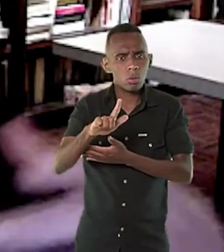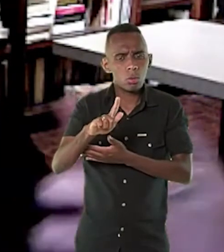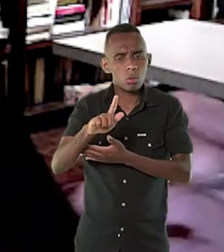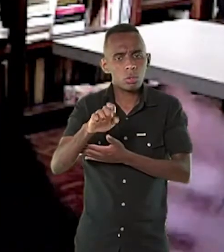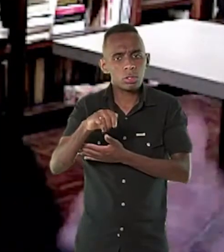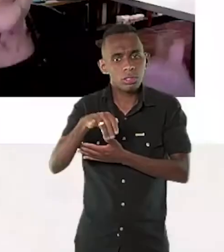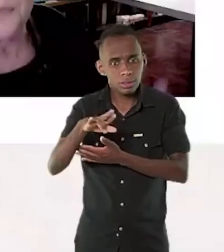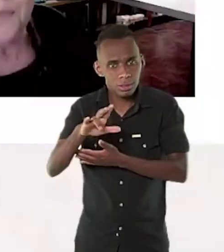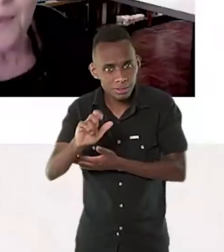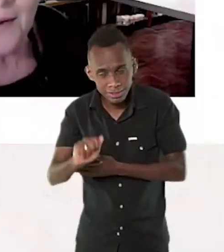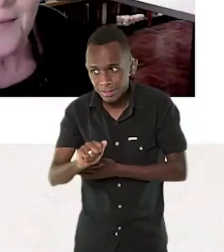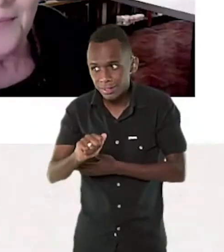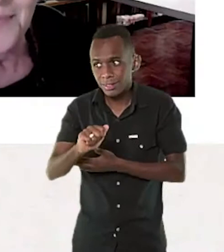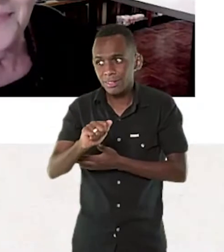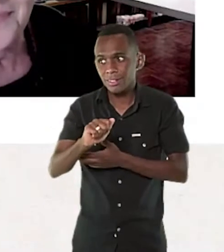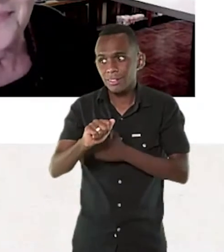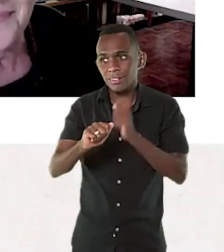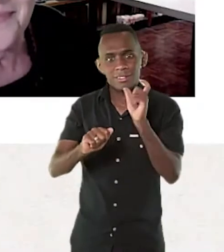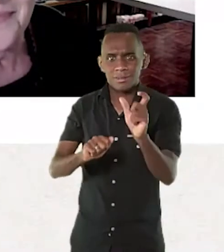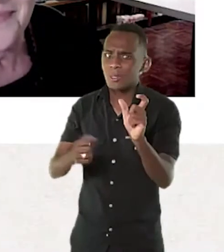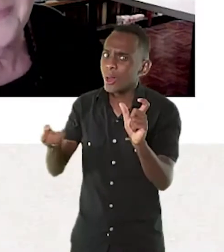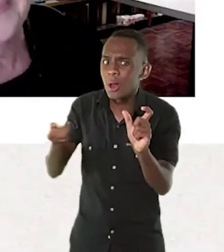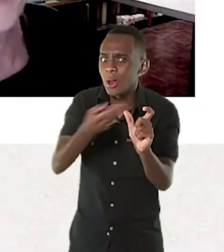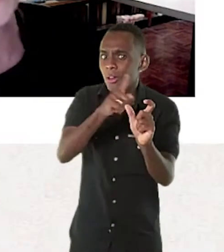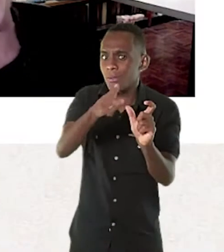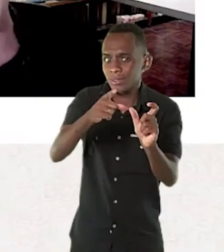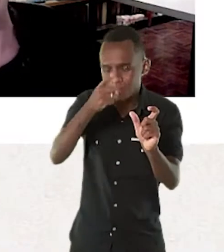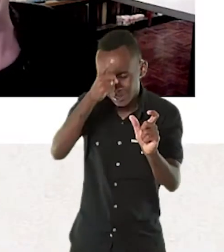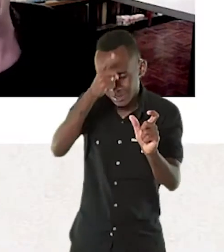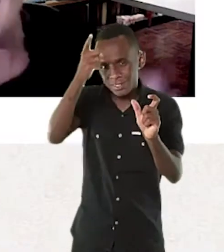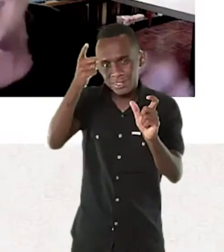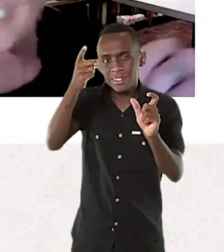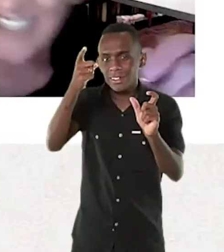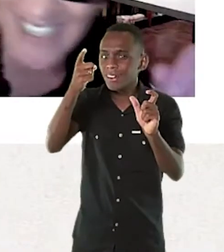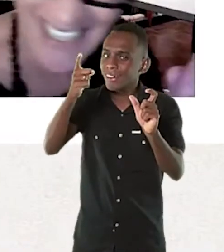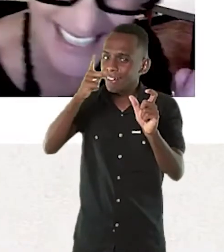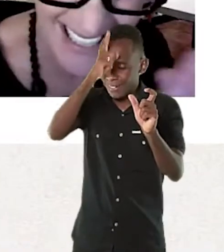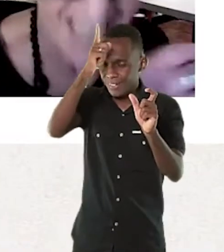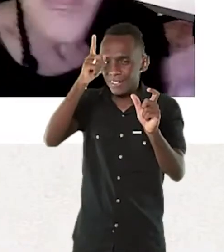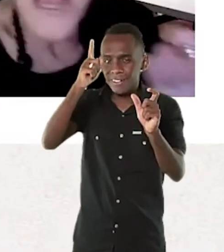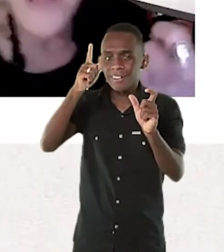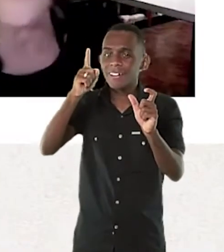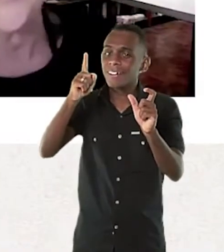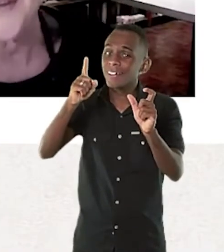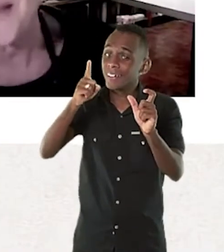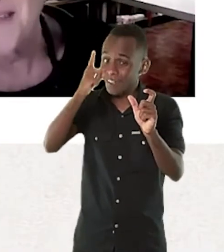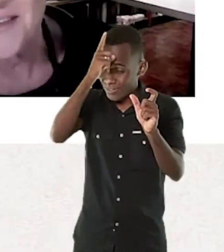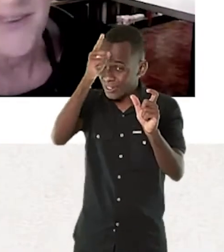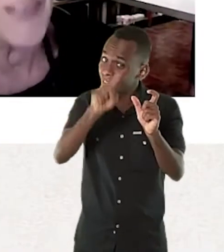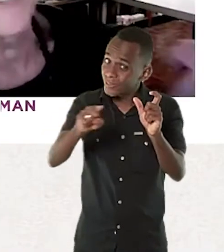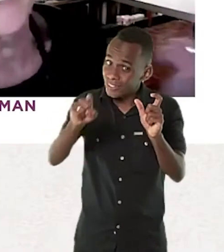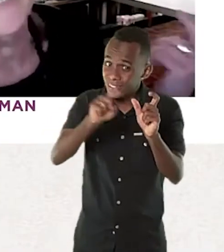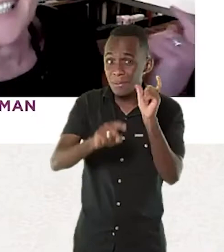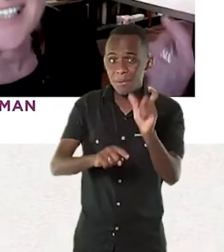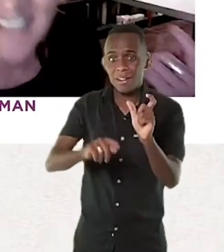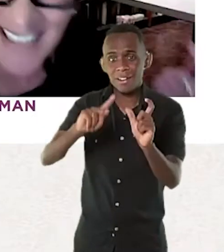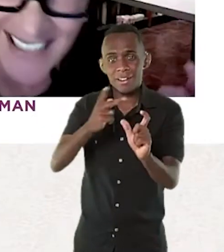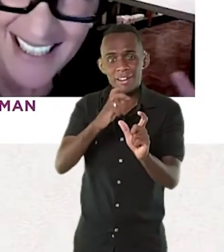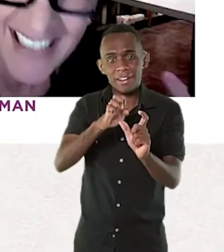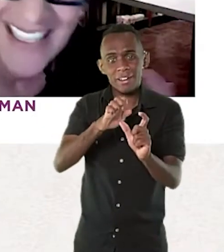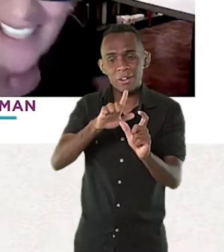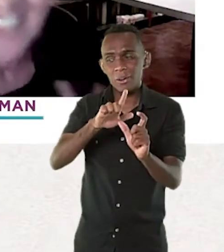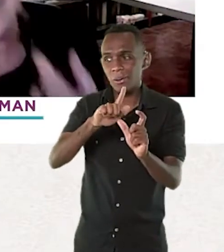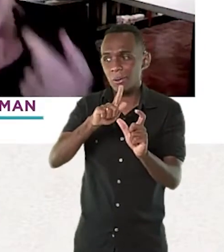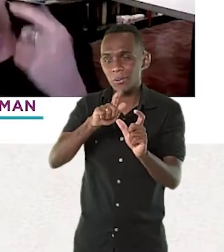não. Você inventou essa palavra, não vem não. Eugenia maquínica do olhar é invenção. Explica direito. Não,